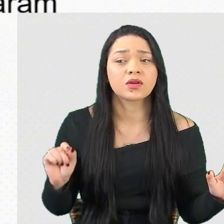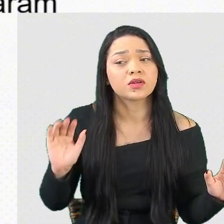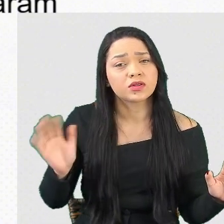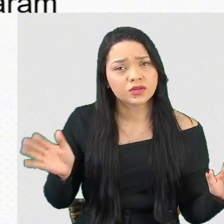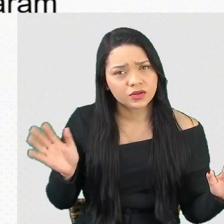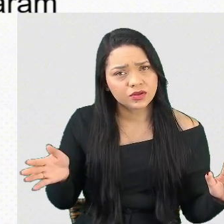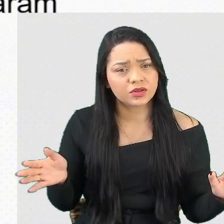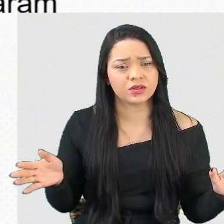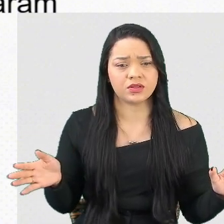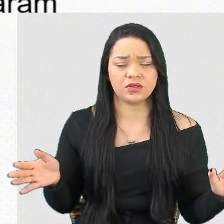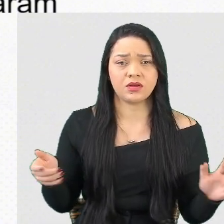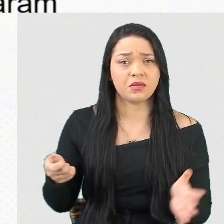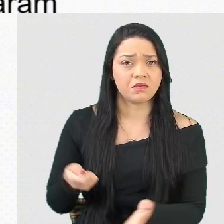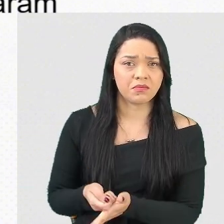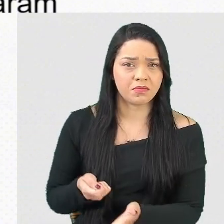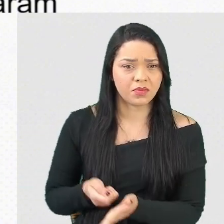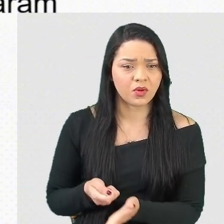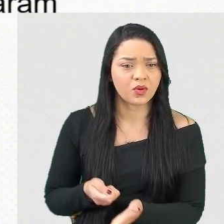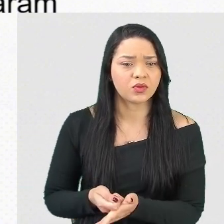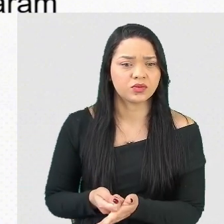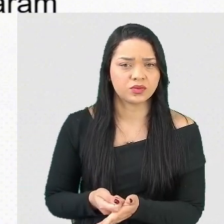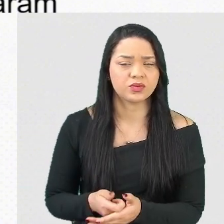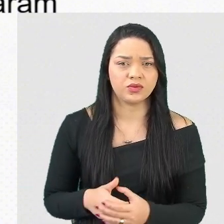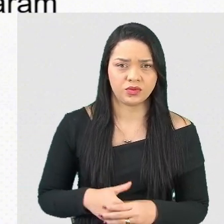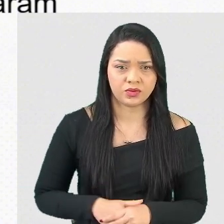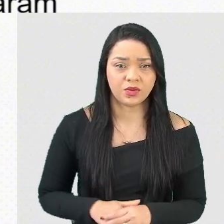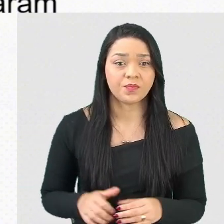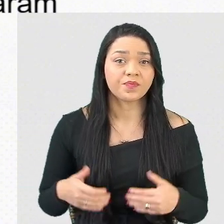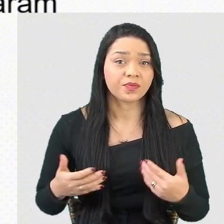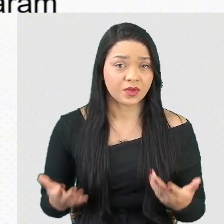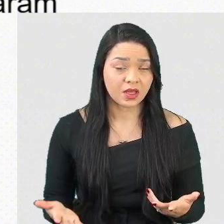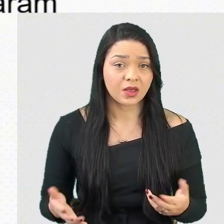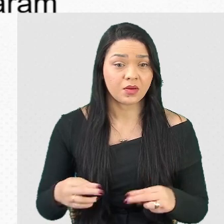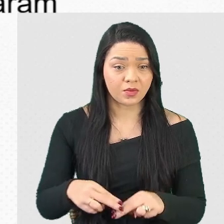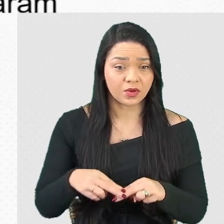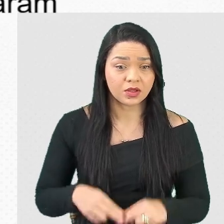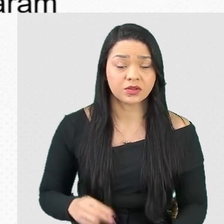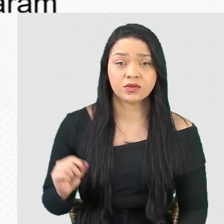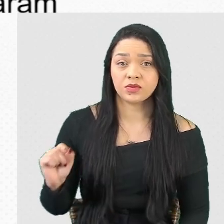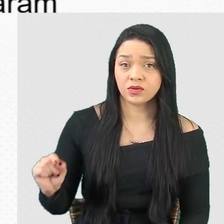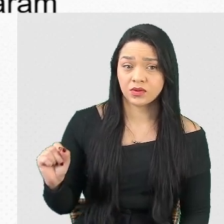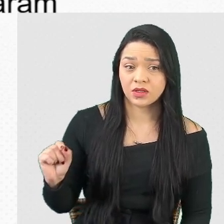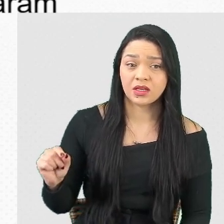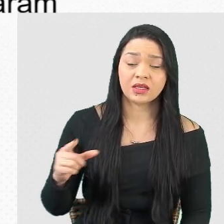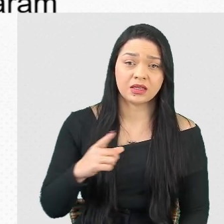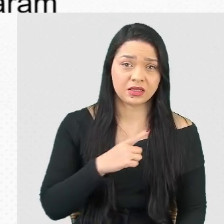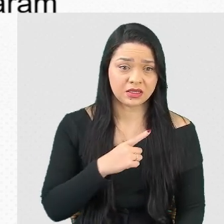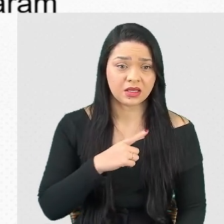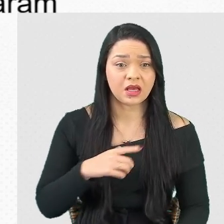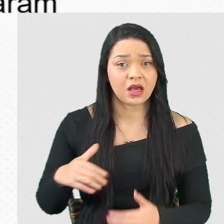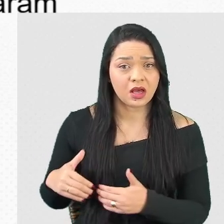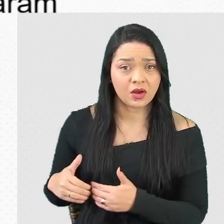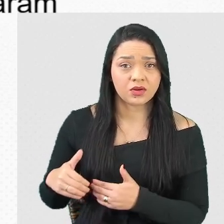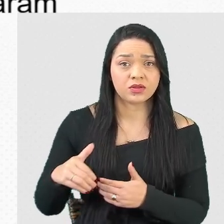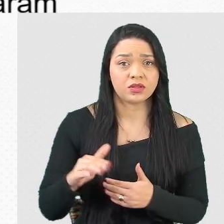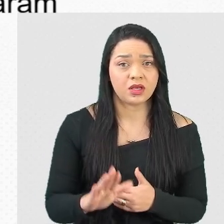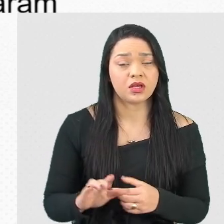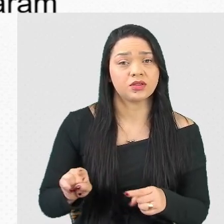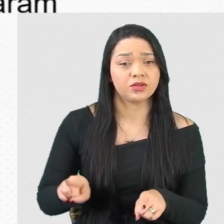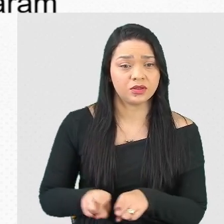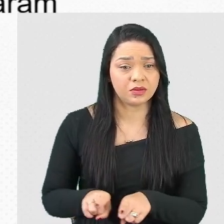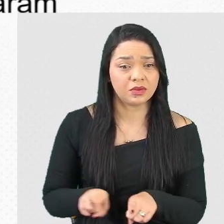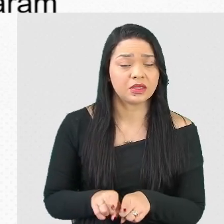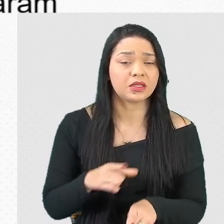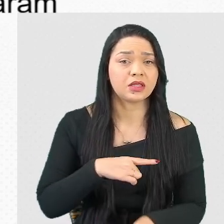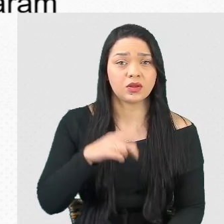sendo posto enquanto razão. E aí, nesse sentido, né, ele teria a continuidade do